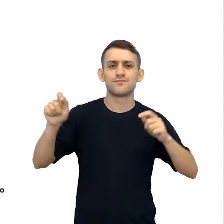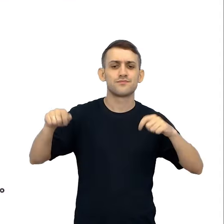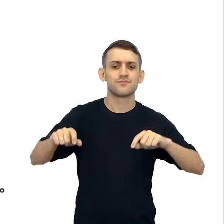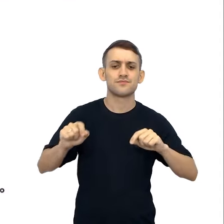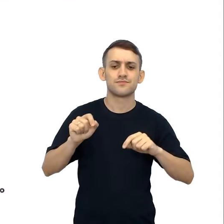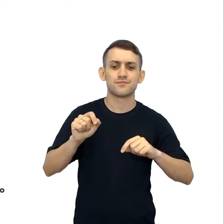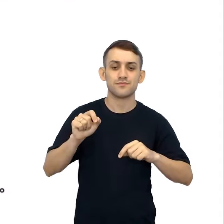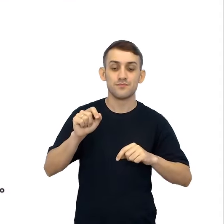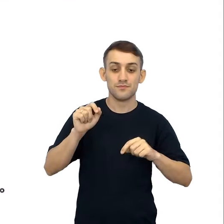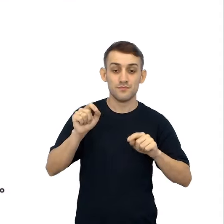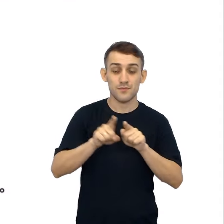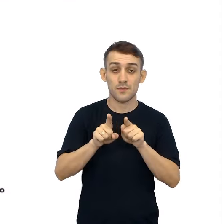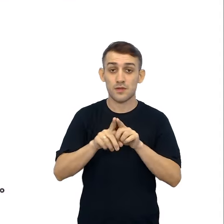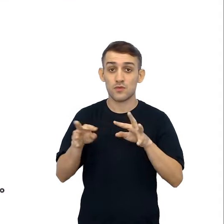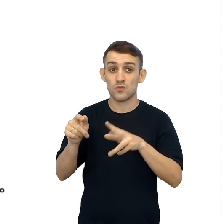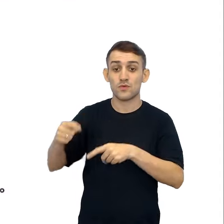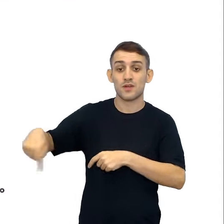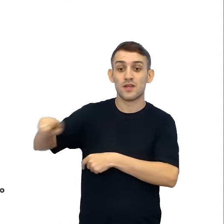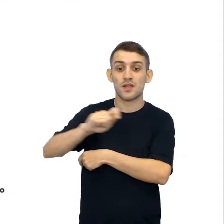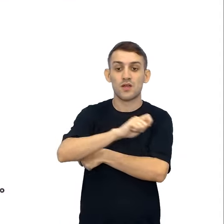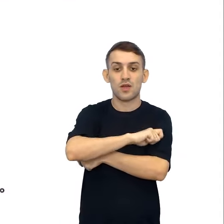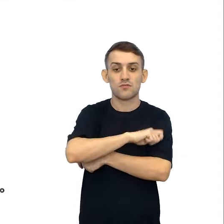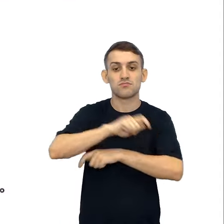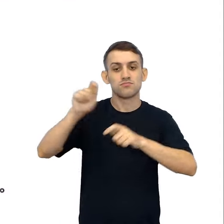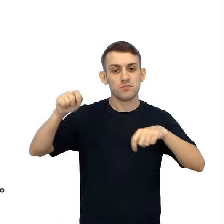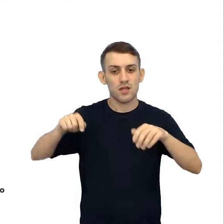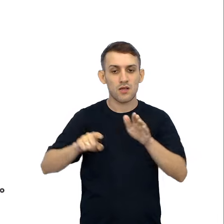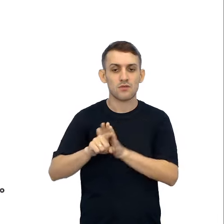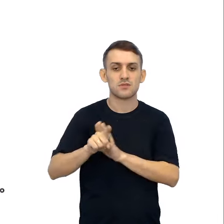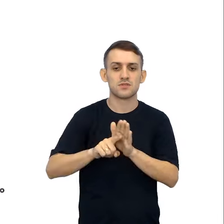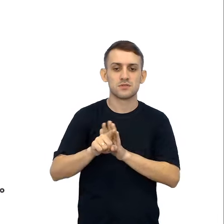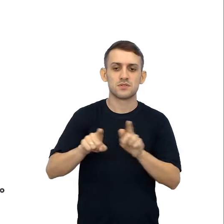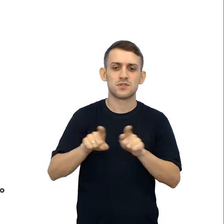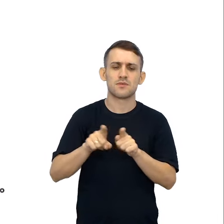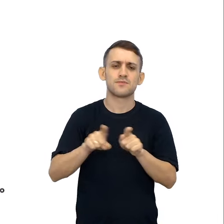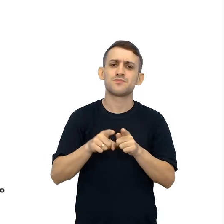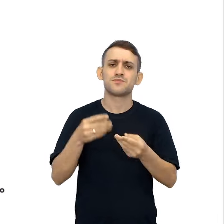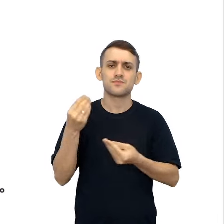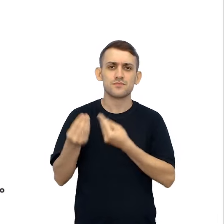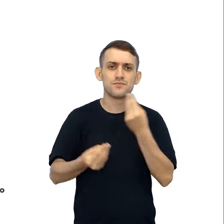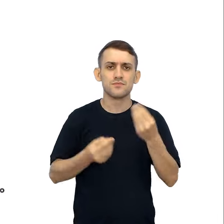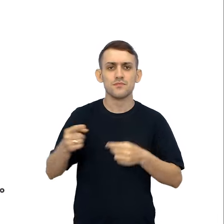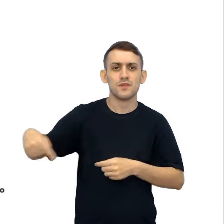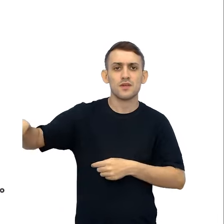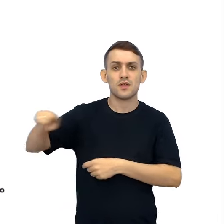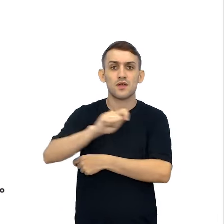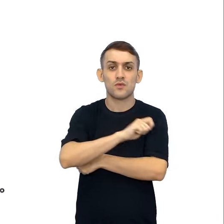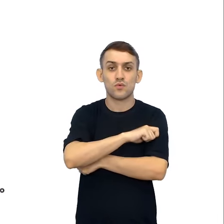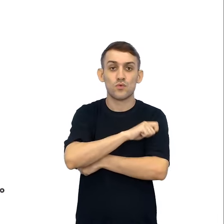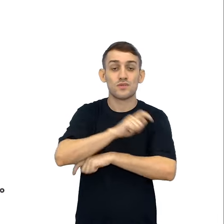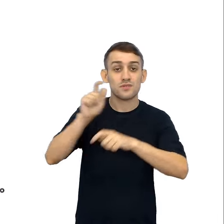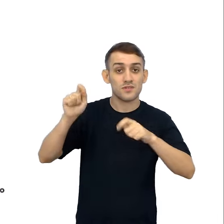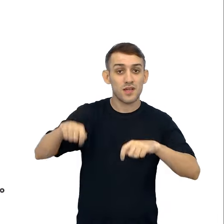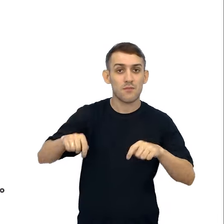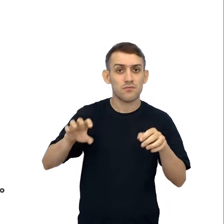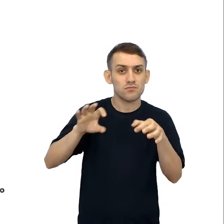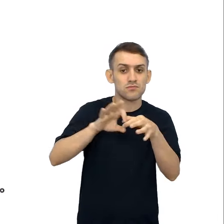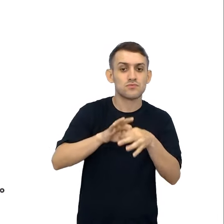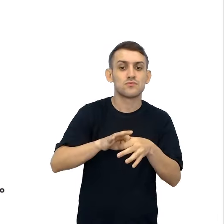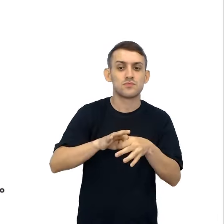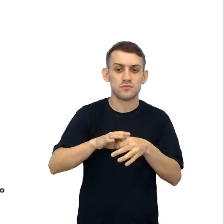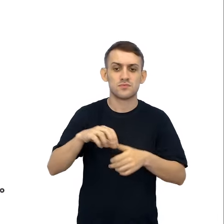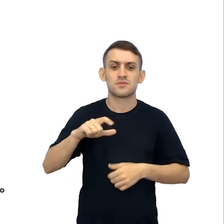levar, mas o que os estudantes também podem pesquisar, né? Então, de que maneira esses estudantes podem ser envolvidos? Então,